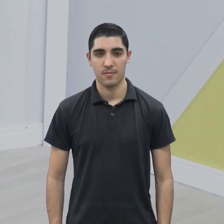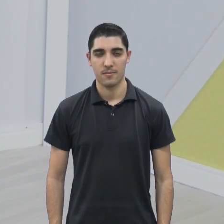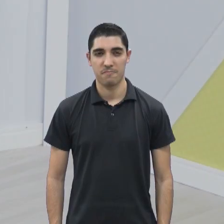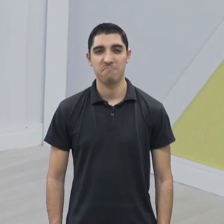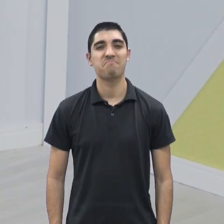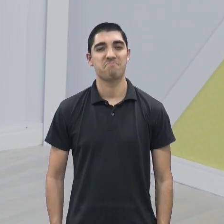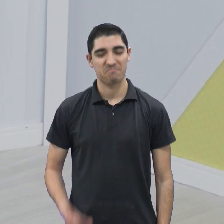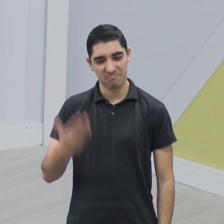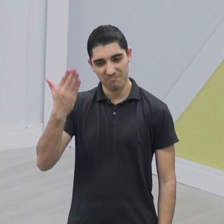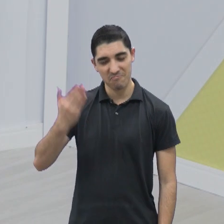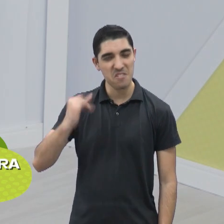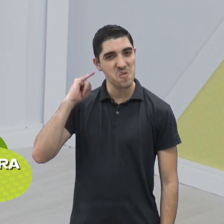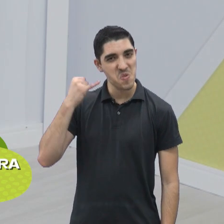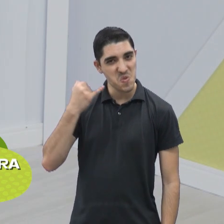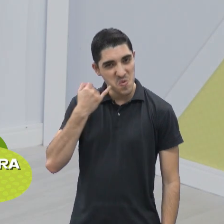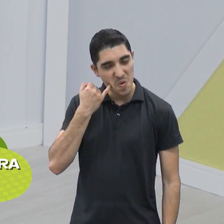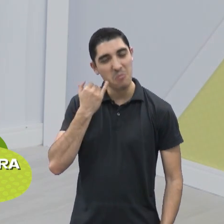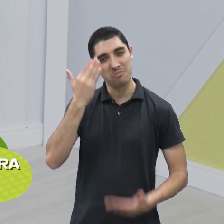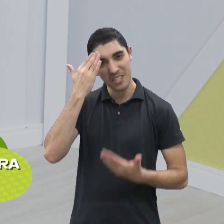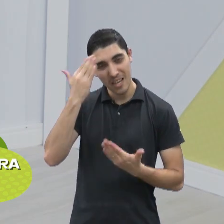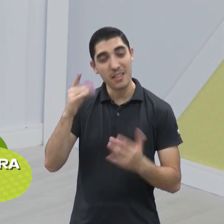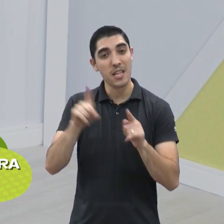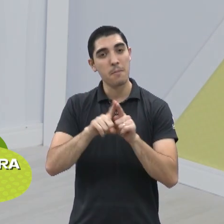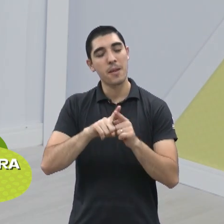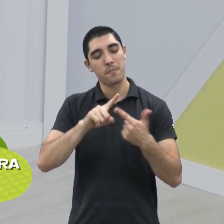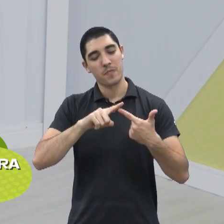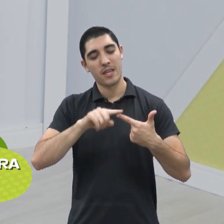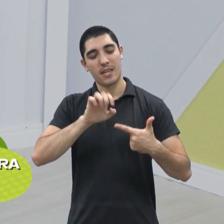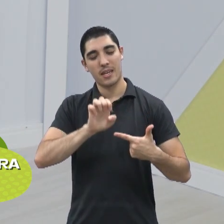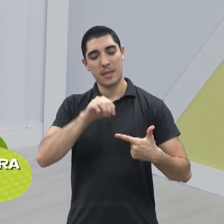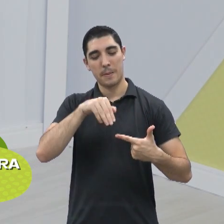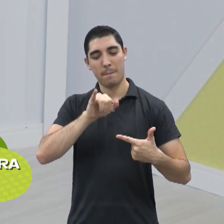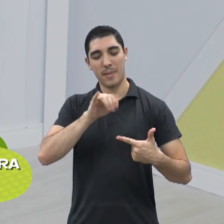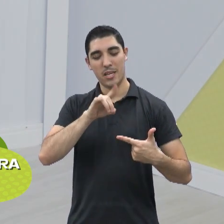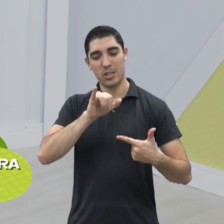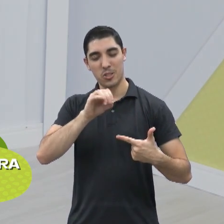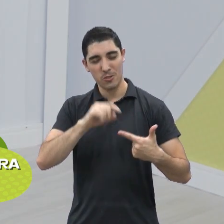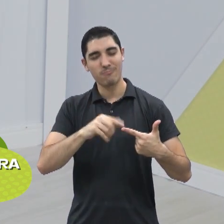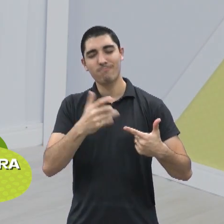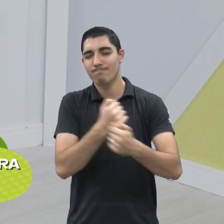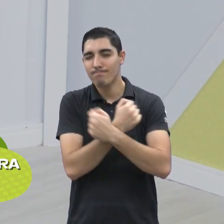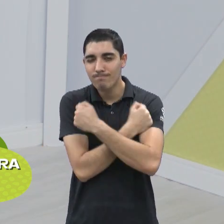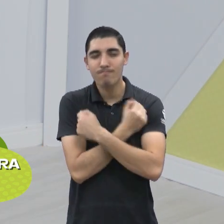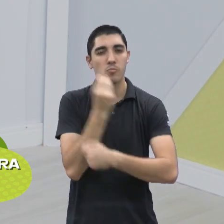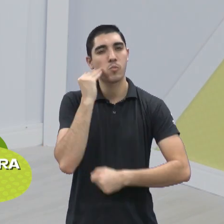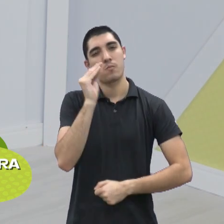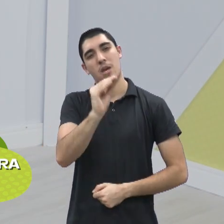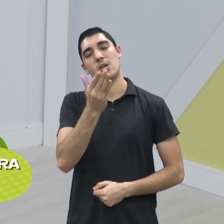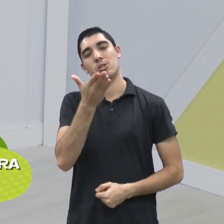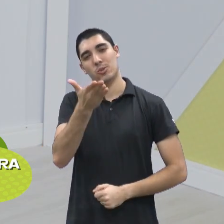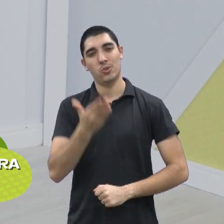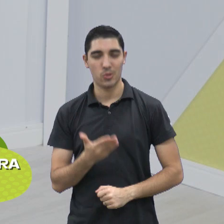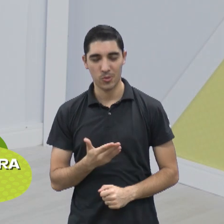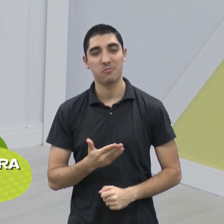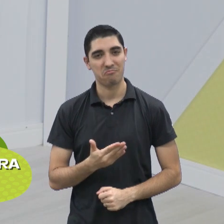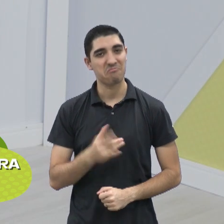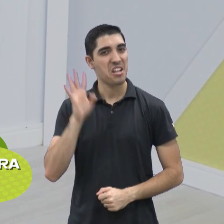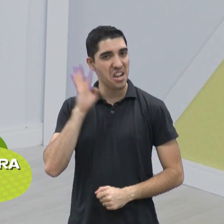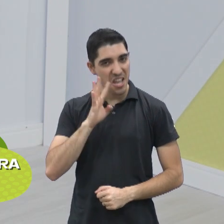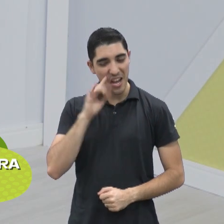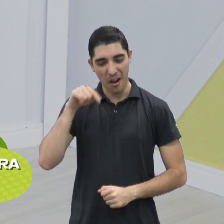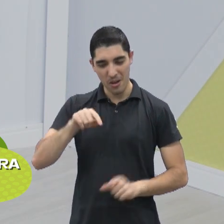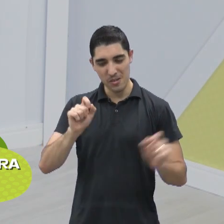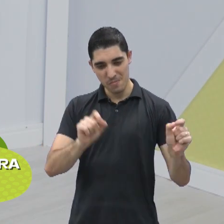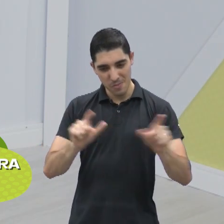Valeu, Joãozinho. Um abraço pro Emídio Marques de Mesquita, é uma figuraça. Um beijo, um abraço para você, Emídio. Legal te ver aqui em mais